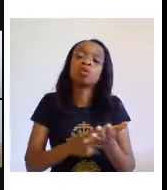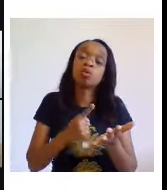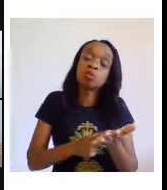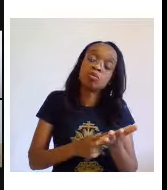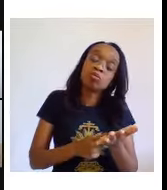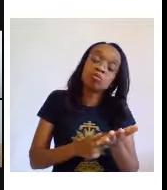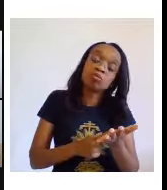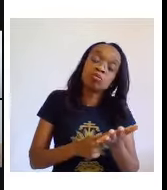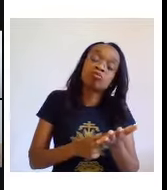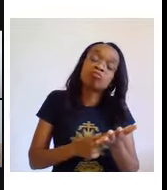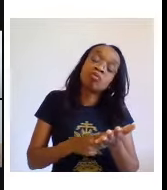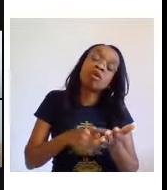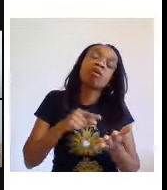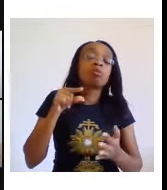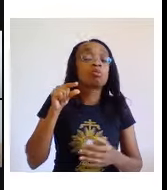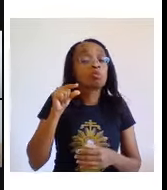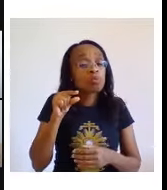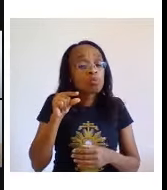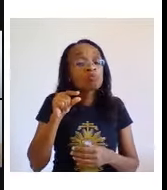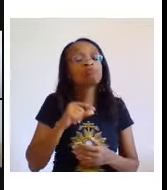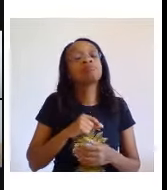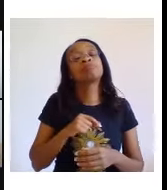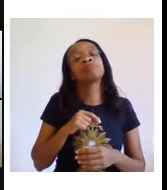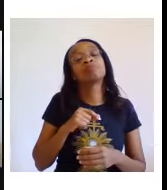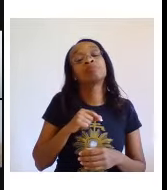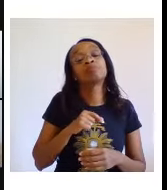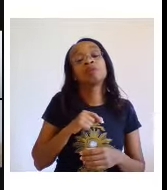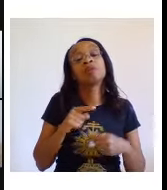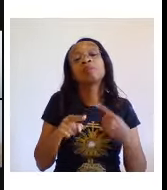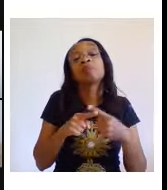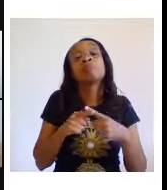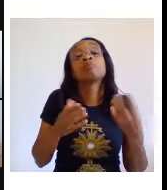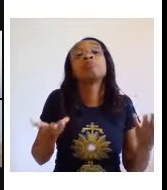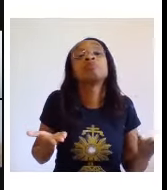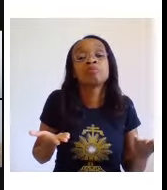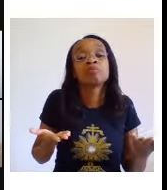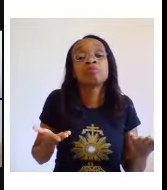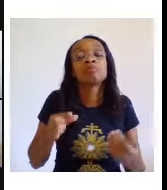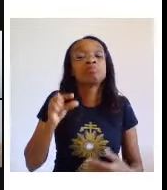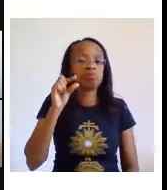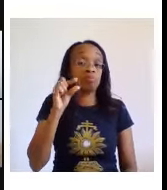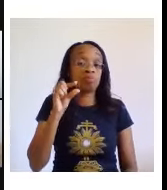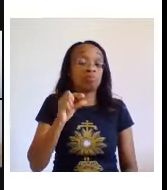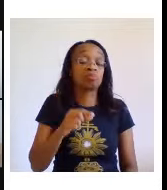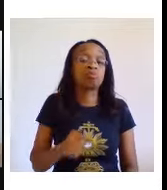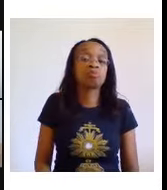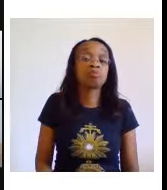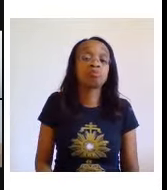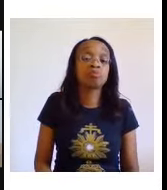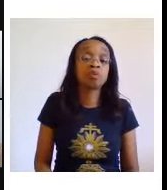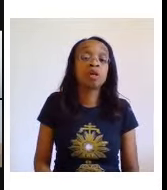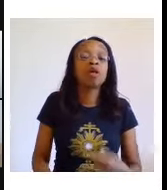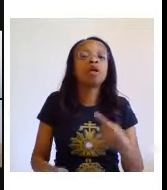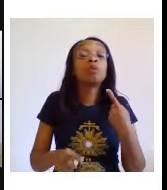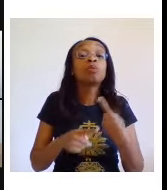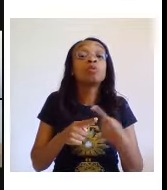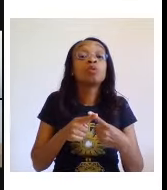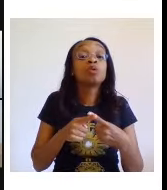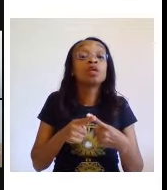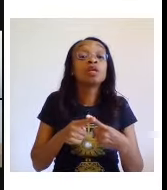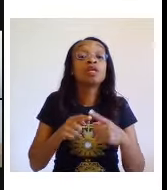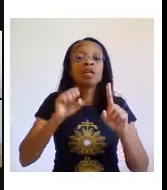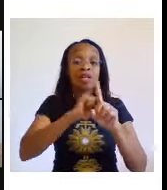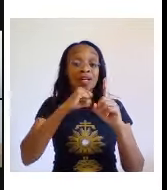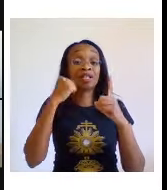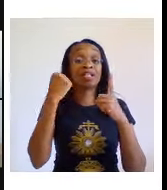um avançozinho. E por que teve esse avanço, né, vamos dizer assim, esse avanço pequeno? Dada a pressão